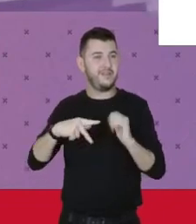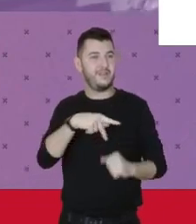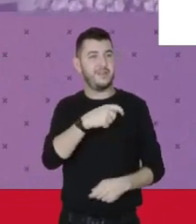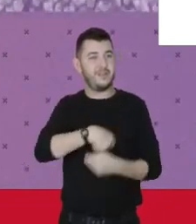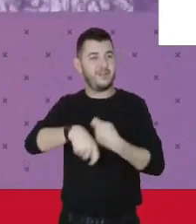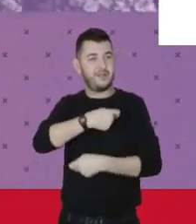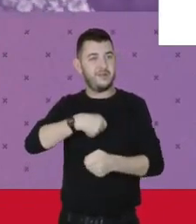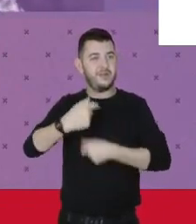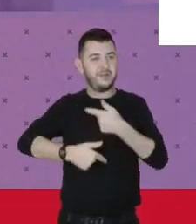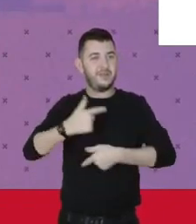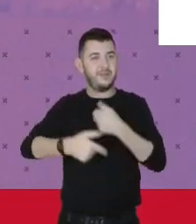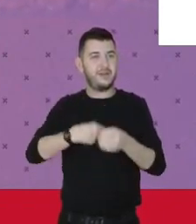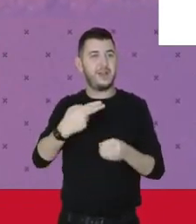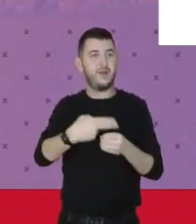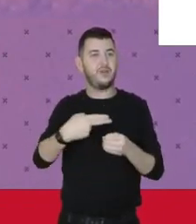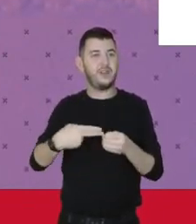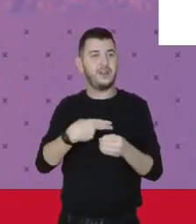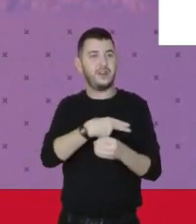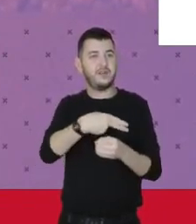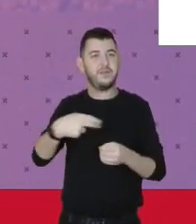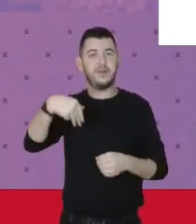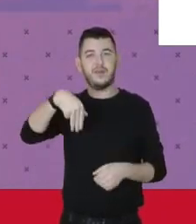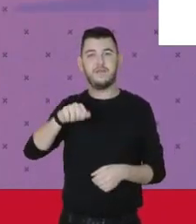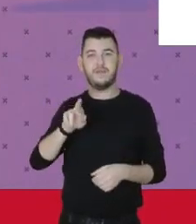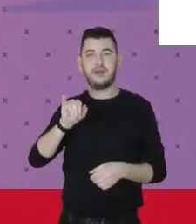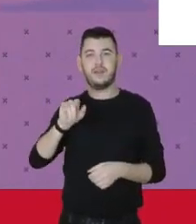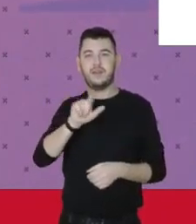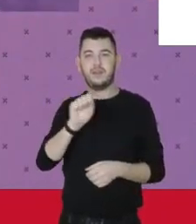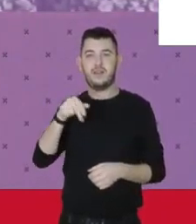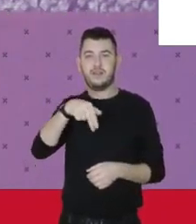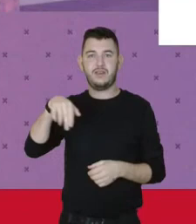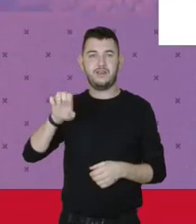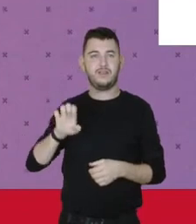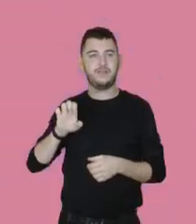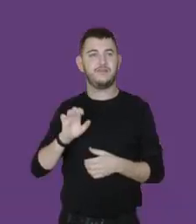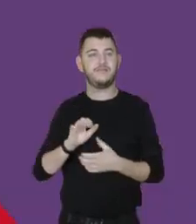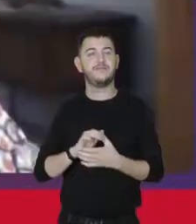do Trabalho da Unicamp, Marilane Teixeira.